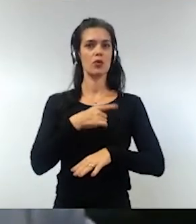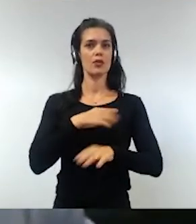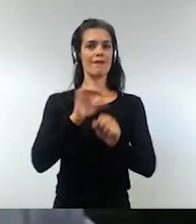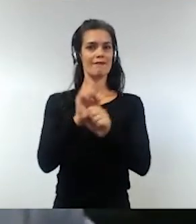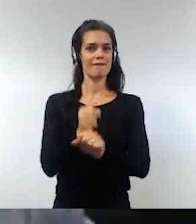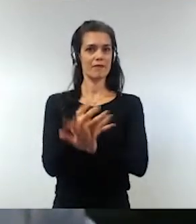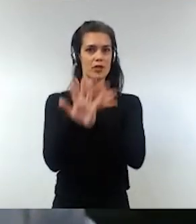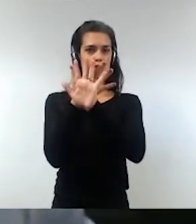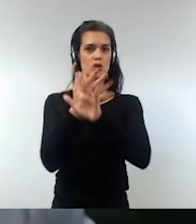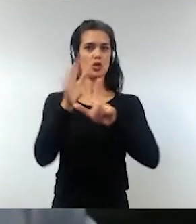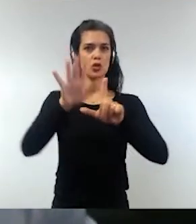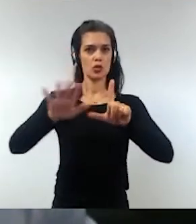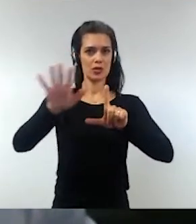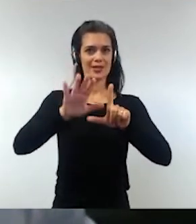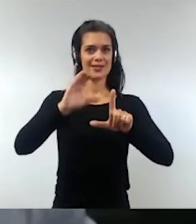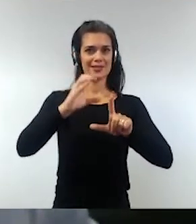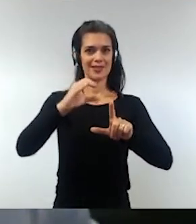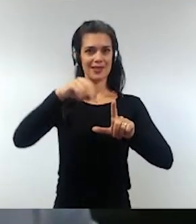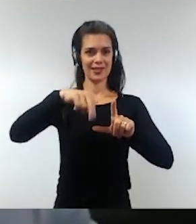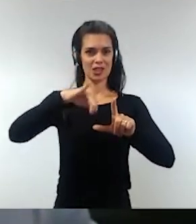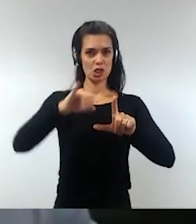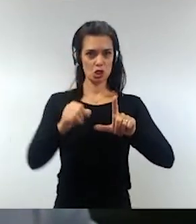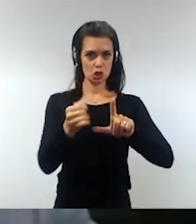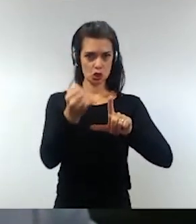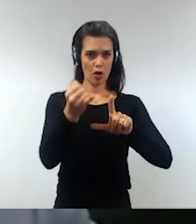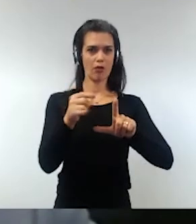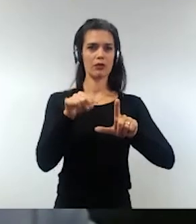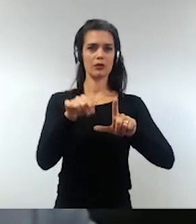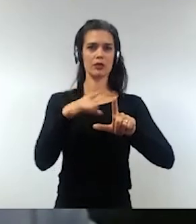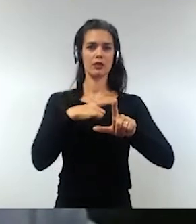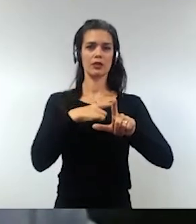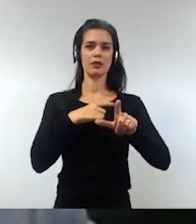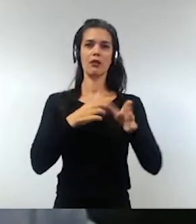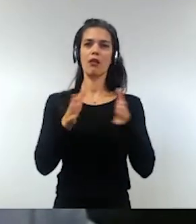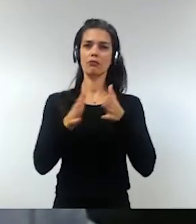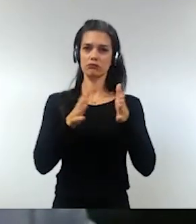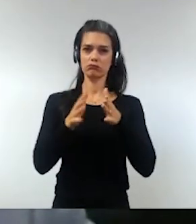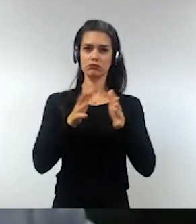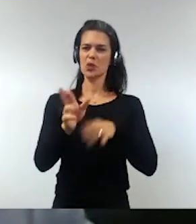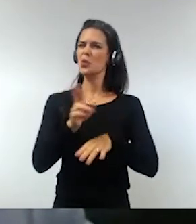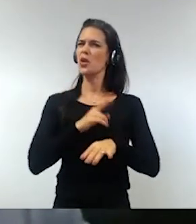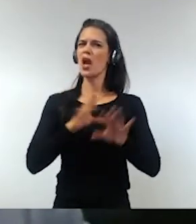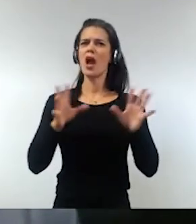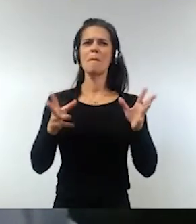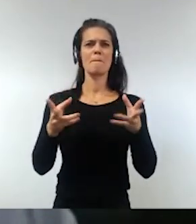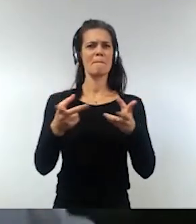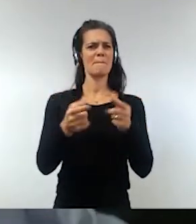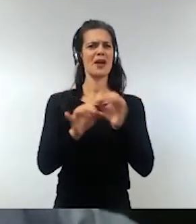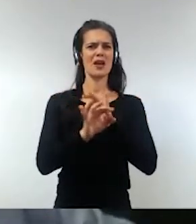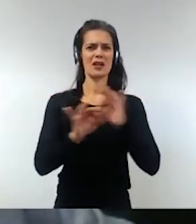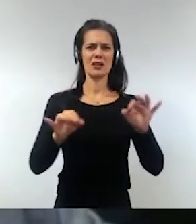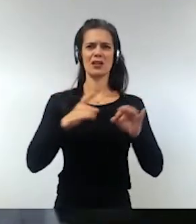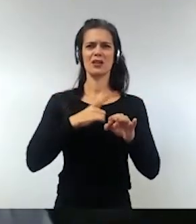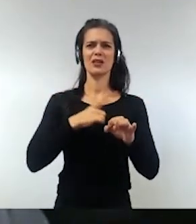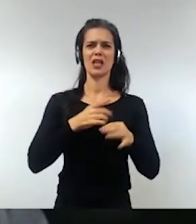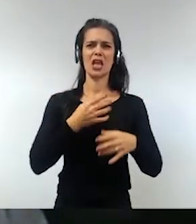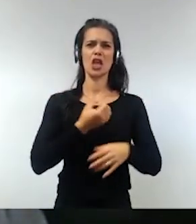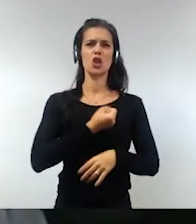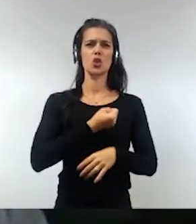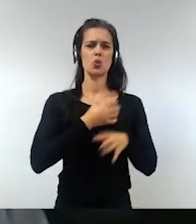videoconferência, já com a plataforma do CNJ, e que tem um acesso e um resultado extraordinário. Eu tenho aqui uns